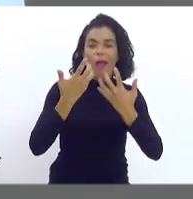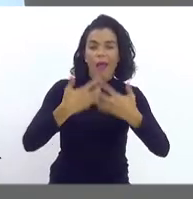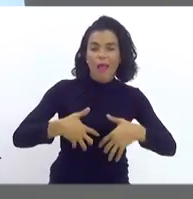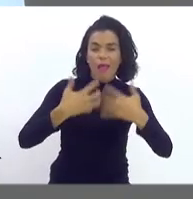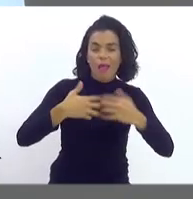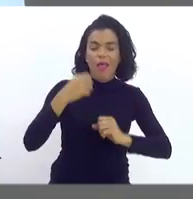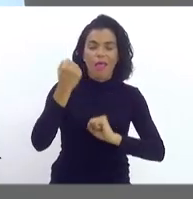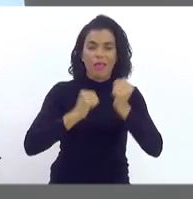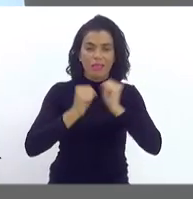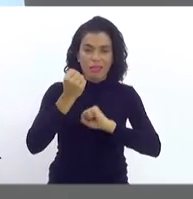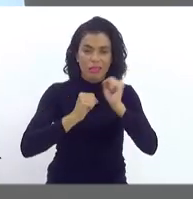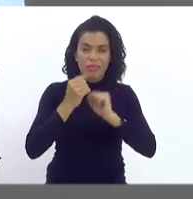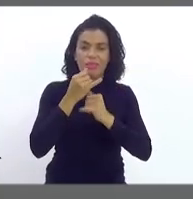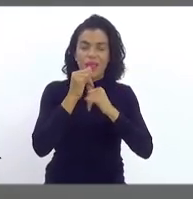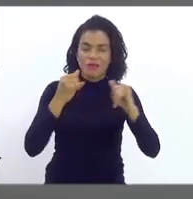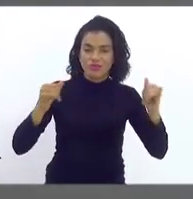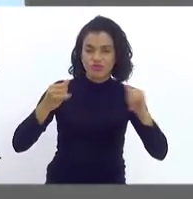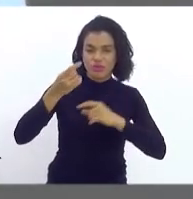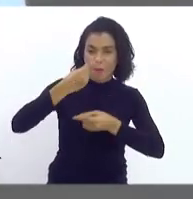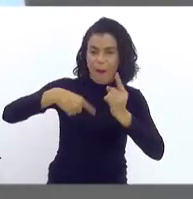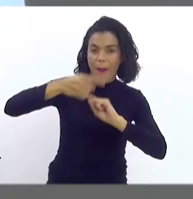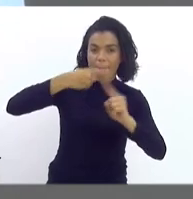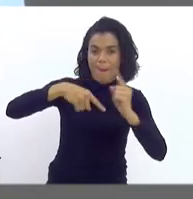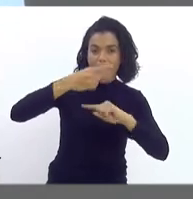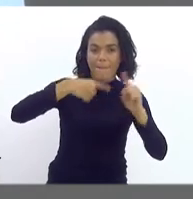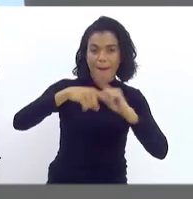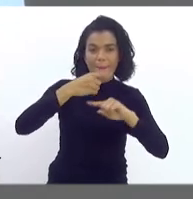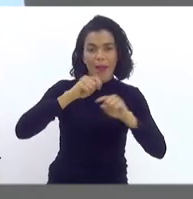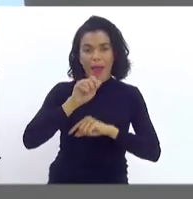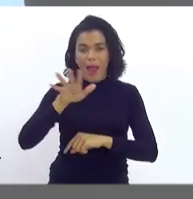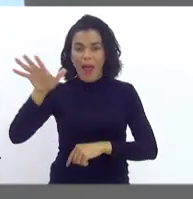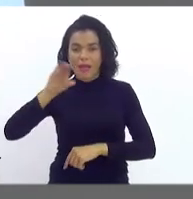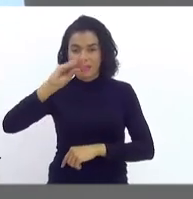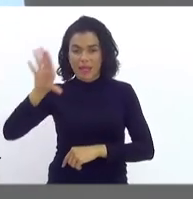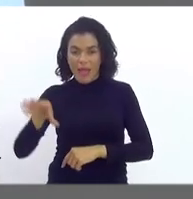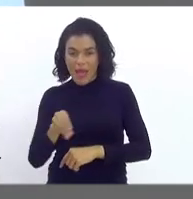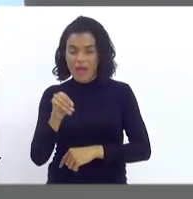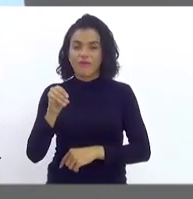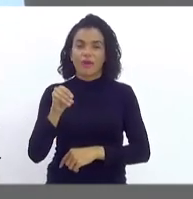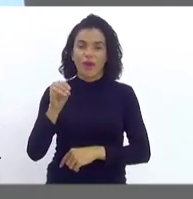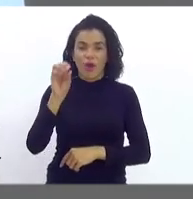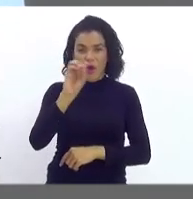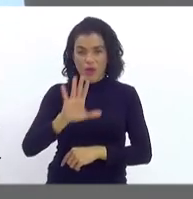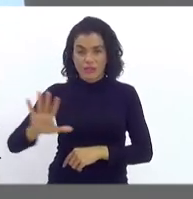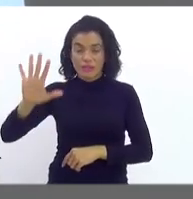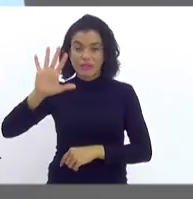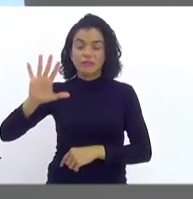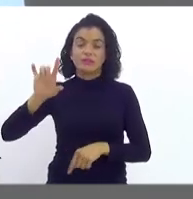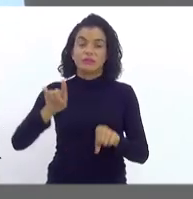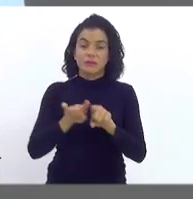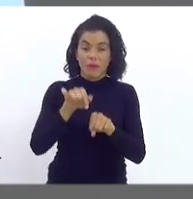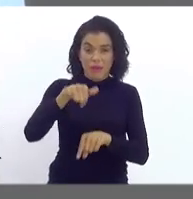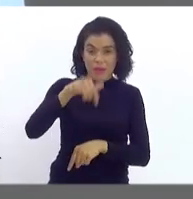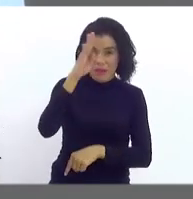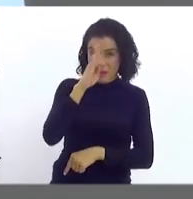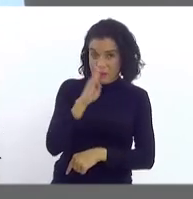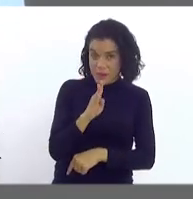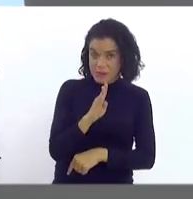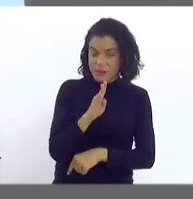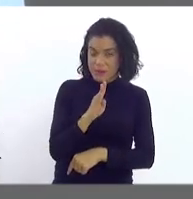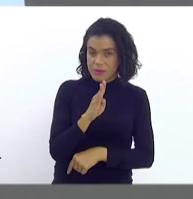temos operação na América, na Europa, na Ásia, na África, na Oceania. E aqui no Brasil,